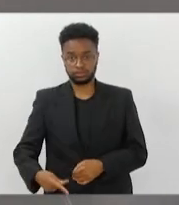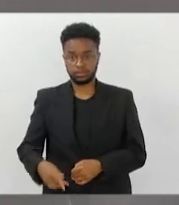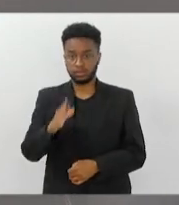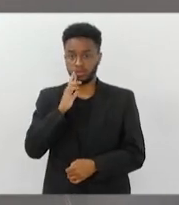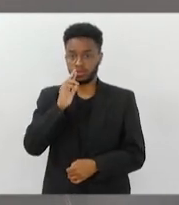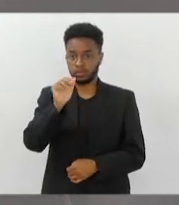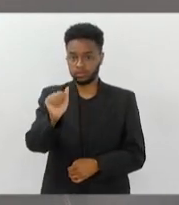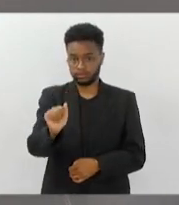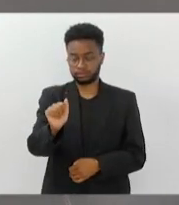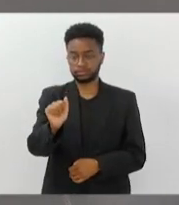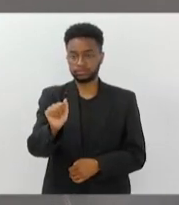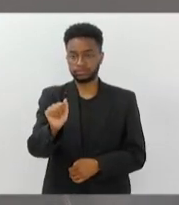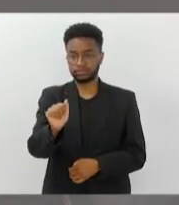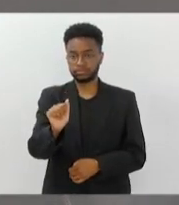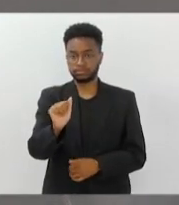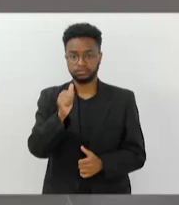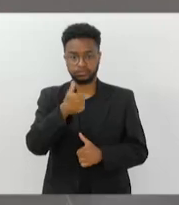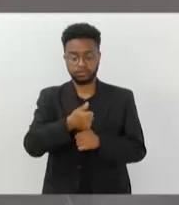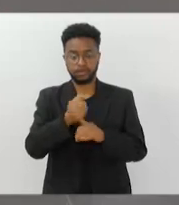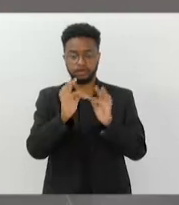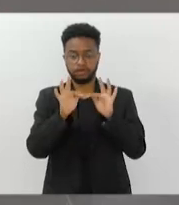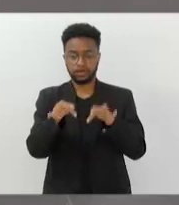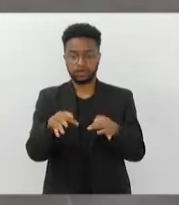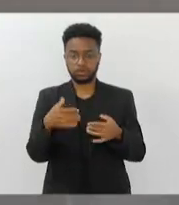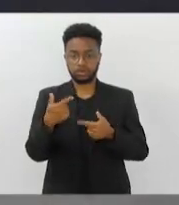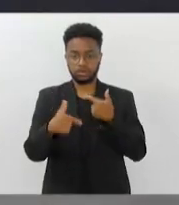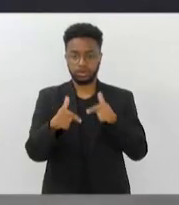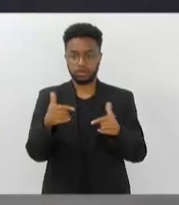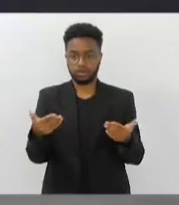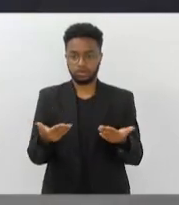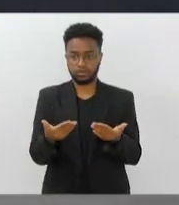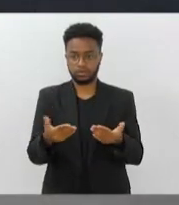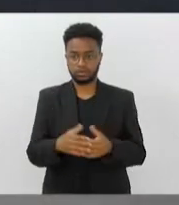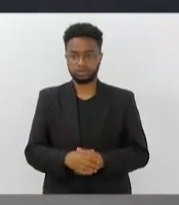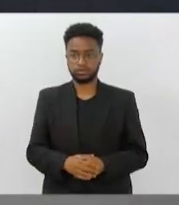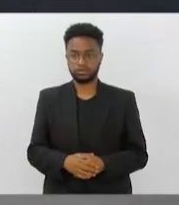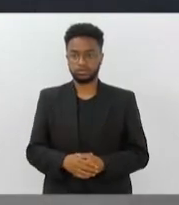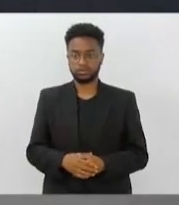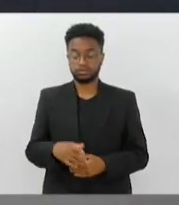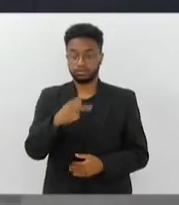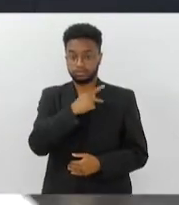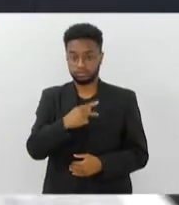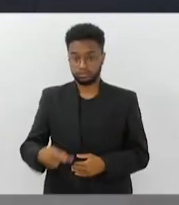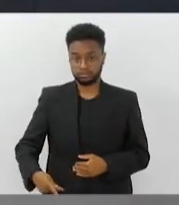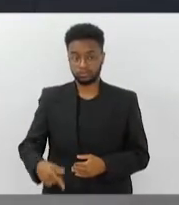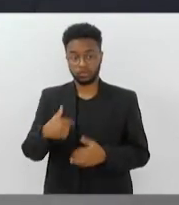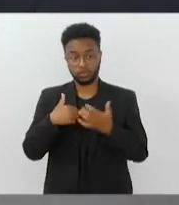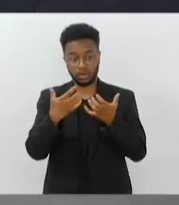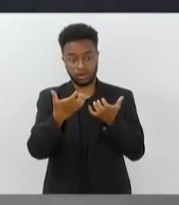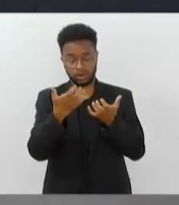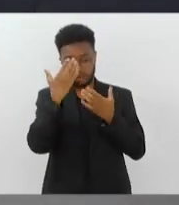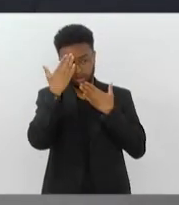Rodrigo Amorim para que ele possa encerrar os trabalhos. Presidente, agradecer a Vossa Excelência